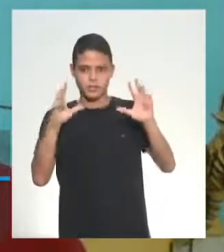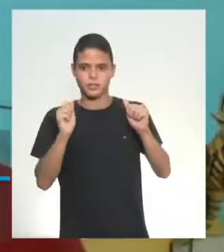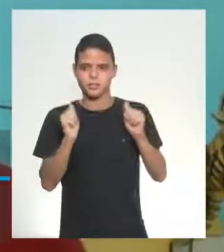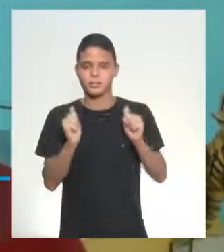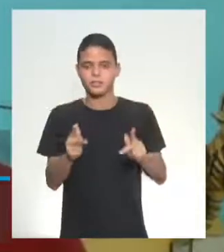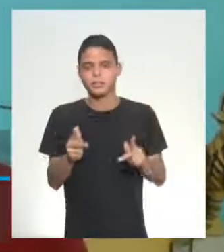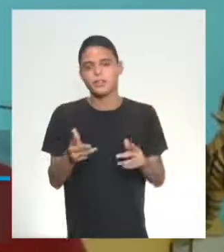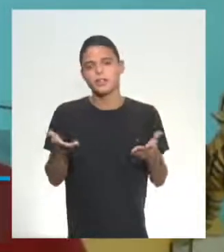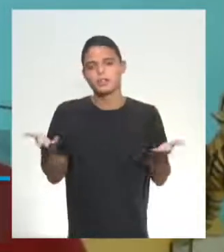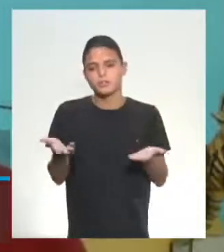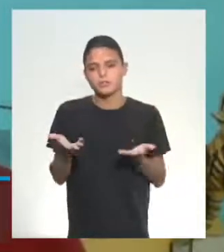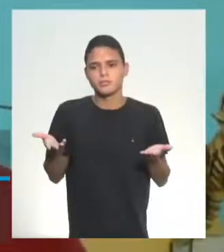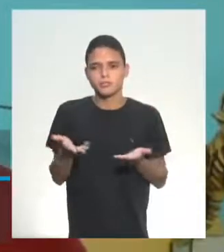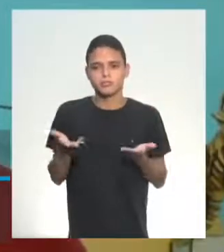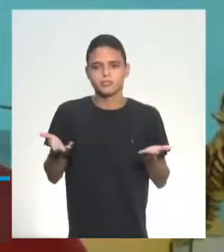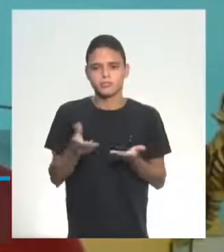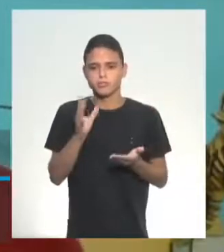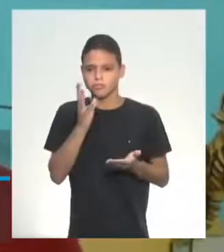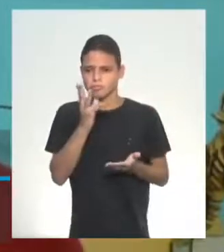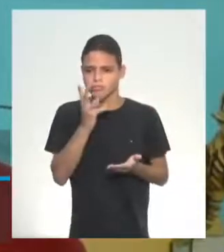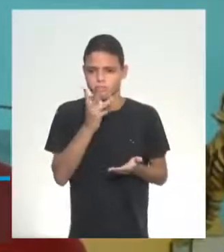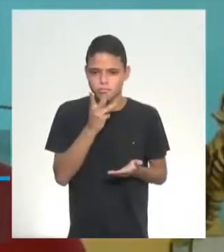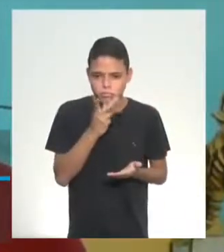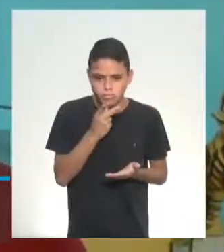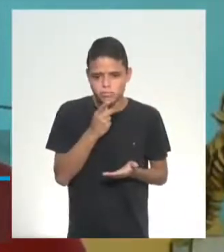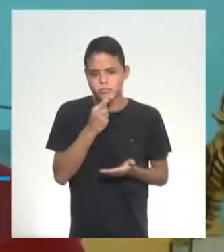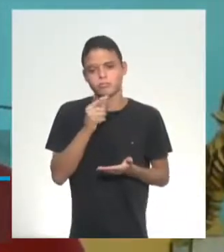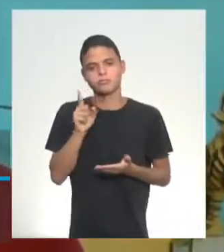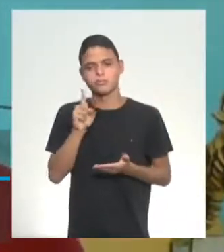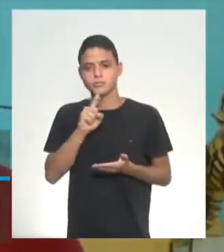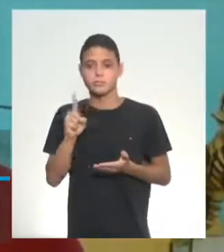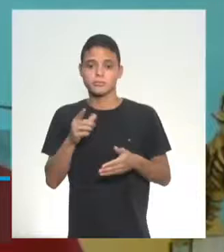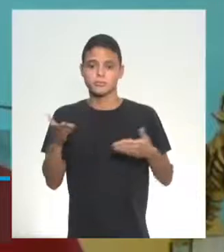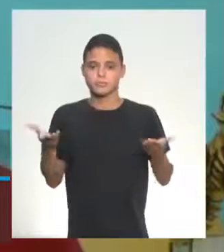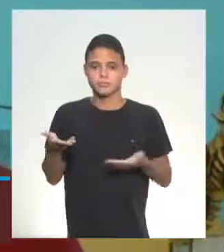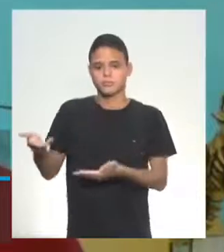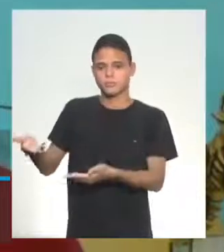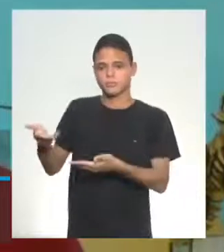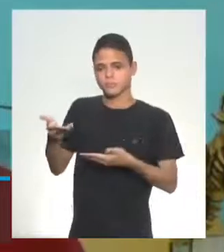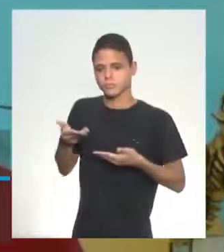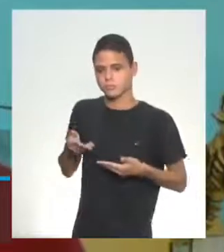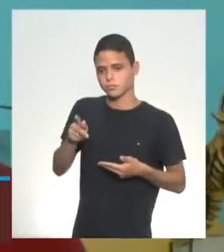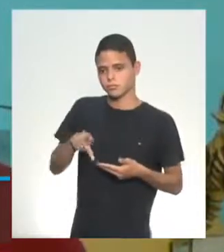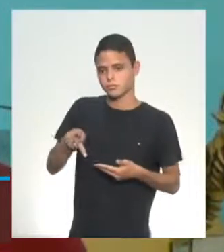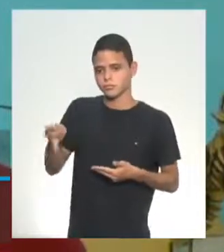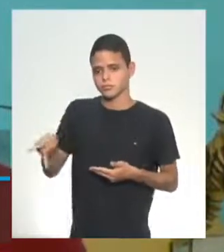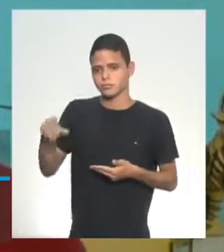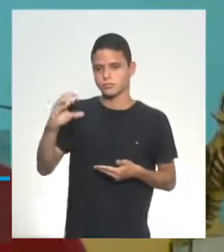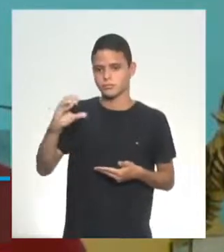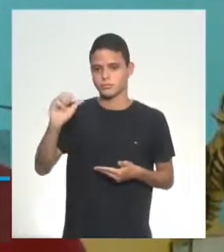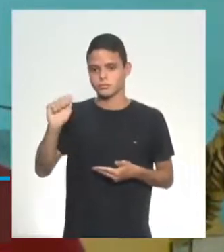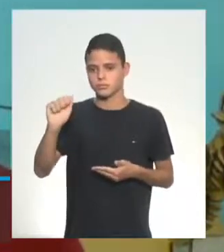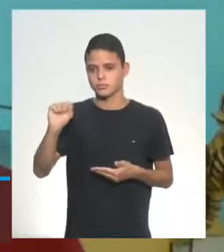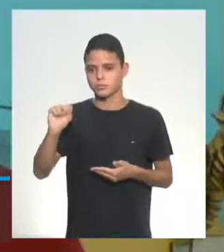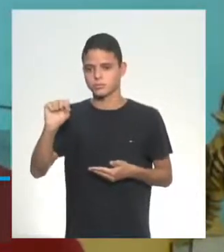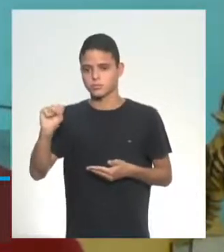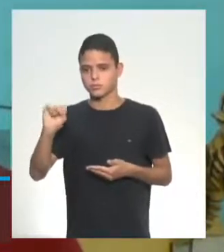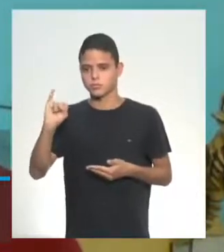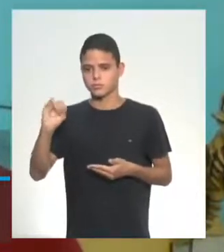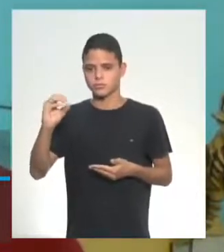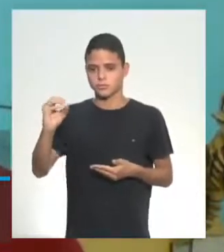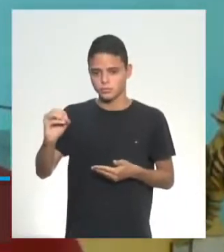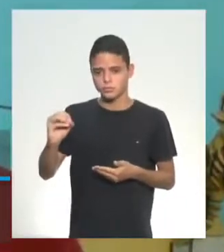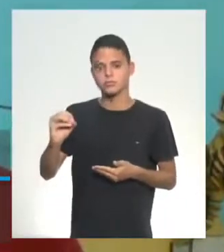mais delongas, sem mais muita enrolação, eu quero já chamar o professor Katsu, que vai falar um pouquinho para a